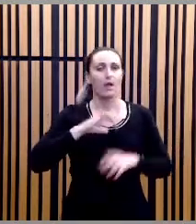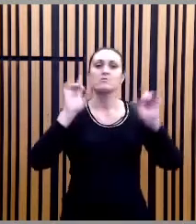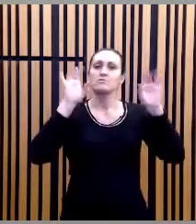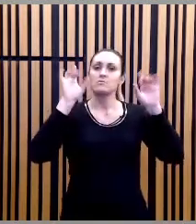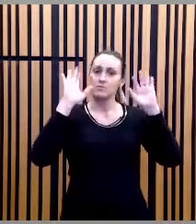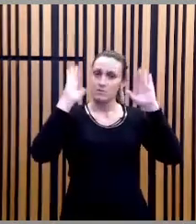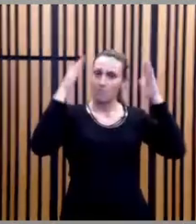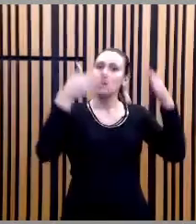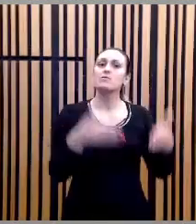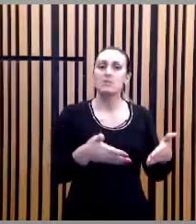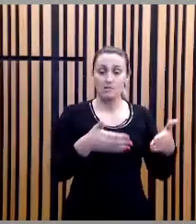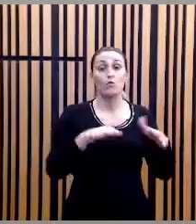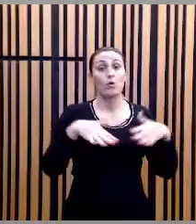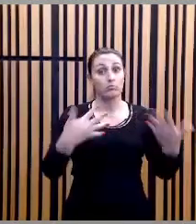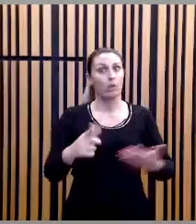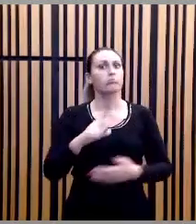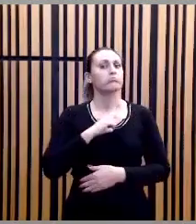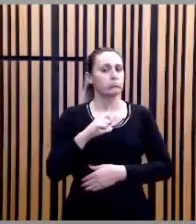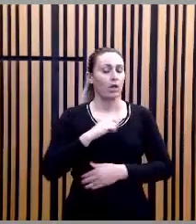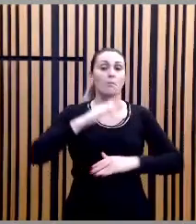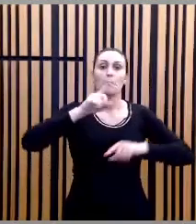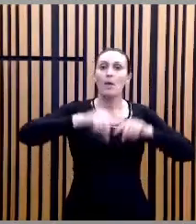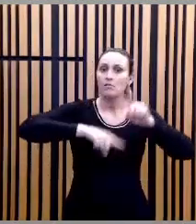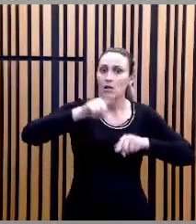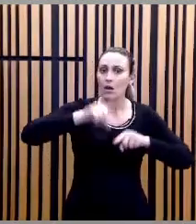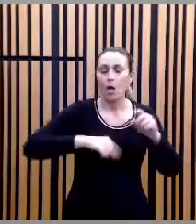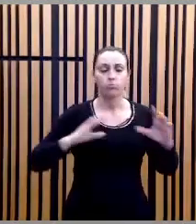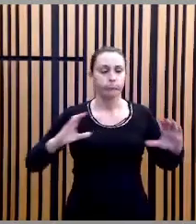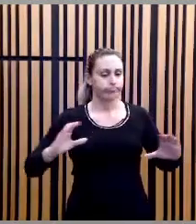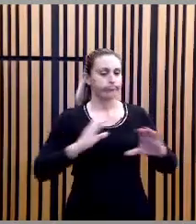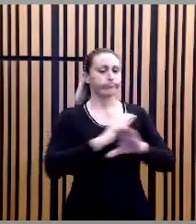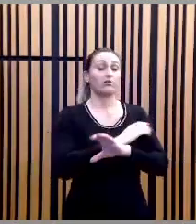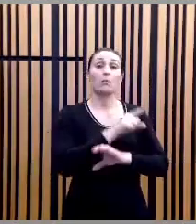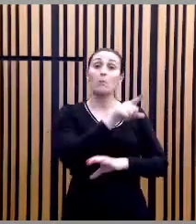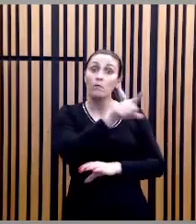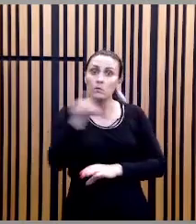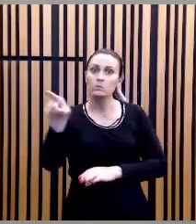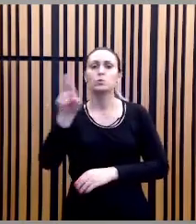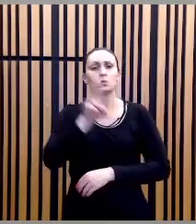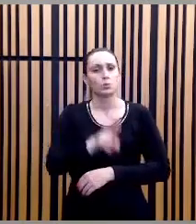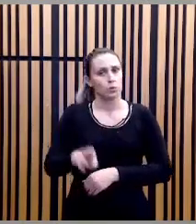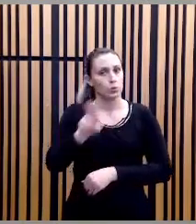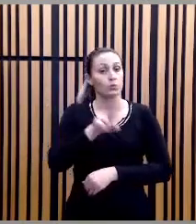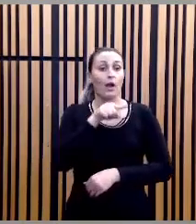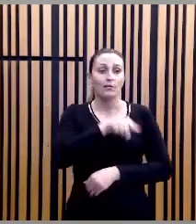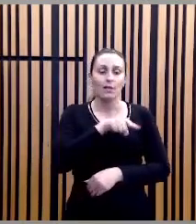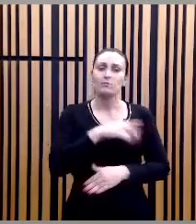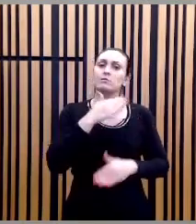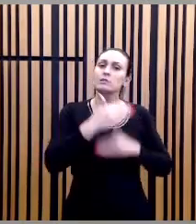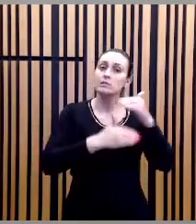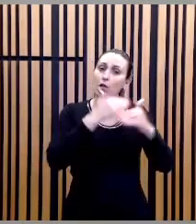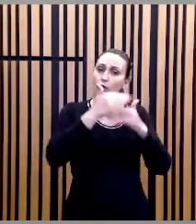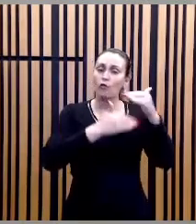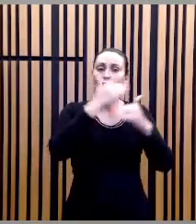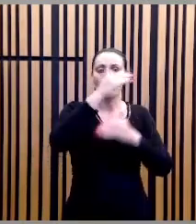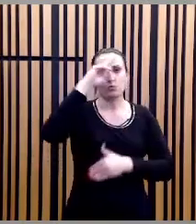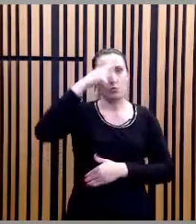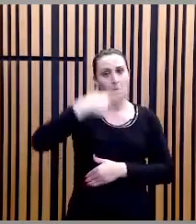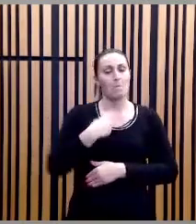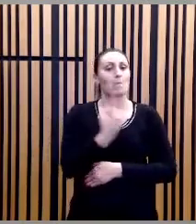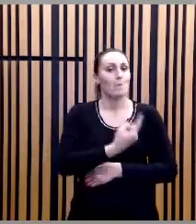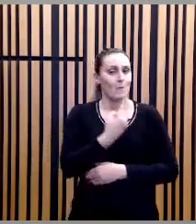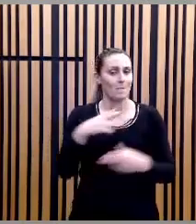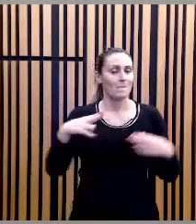né? Então, ela é bem equipada, ela tem bastante recurso para vocês utilizarem aí no desenvolvimento pessoal de vocês,